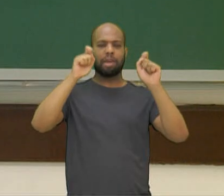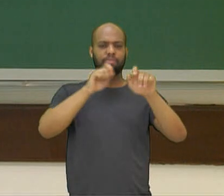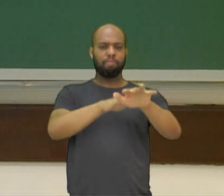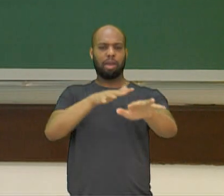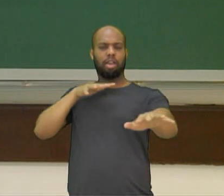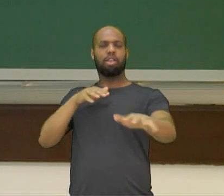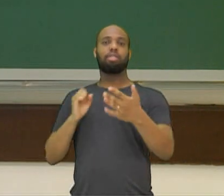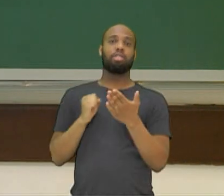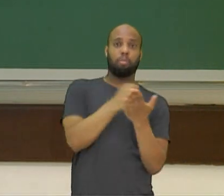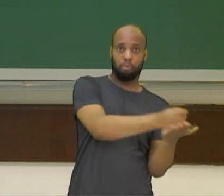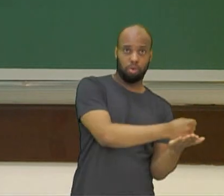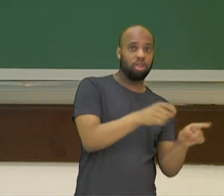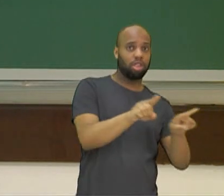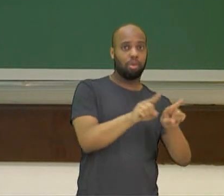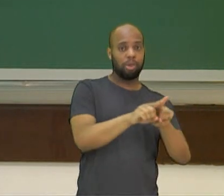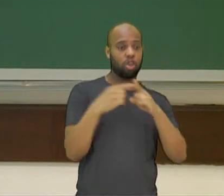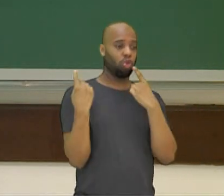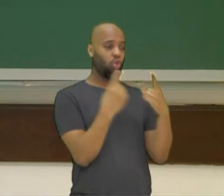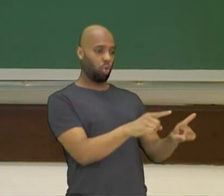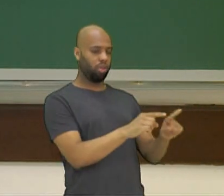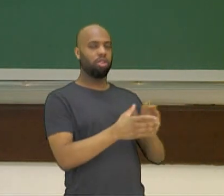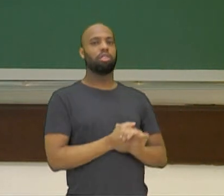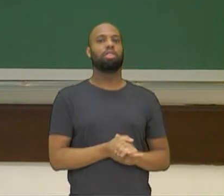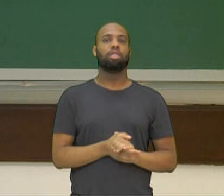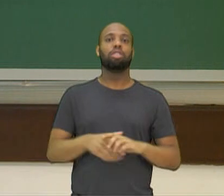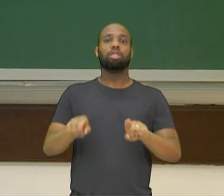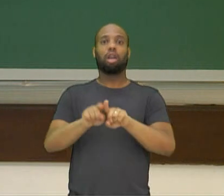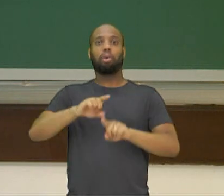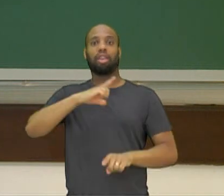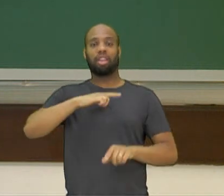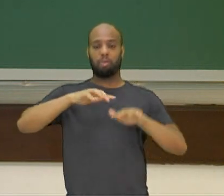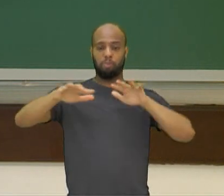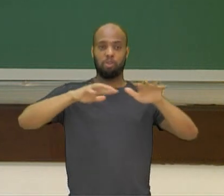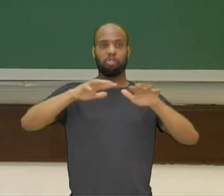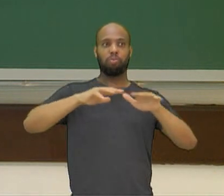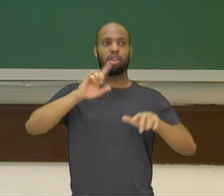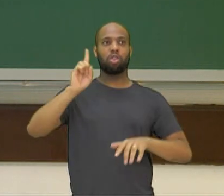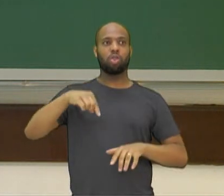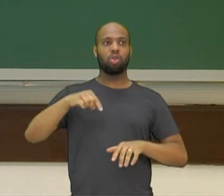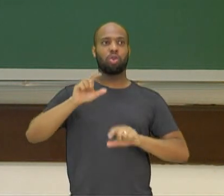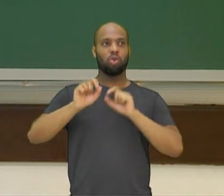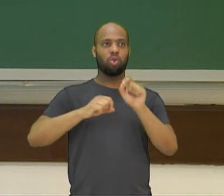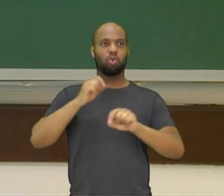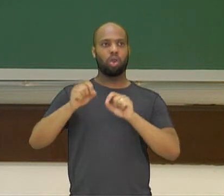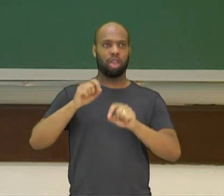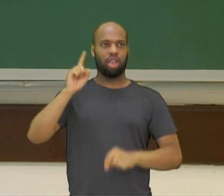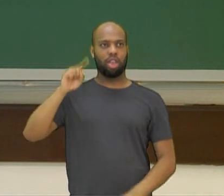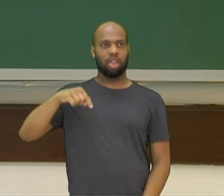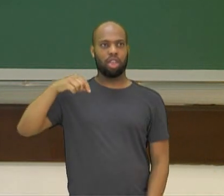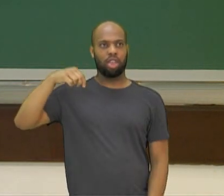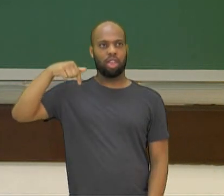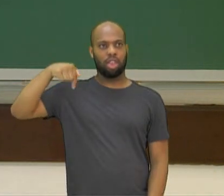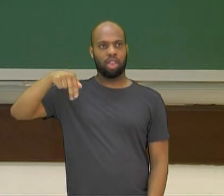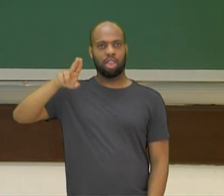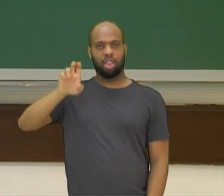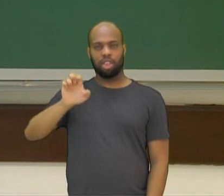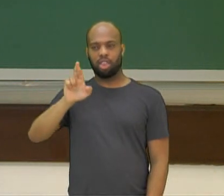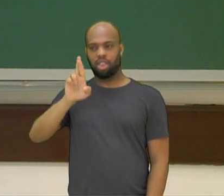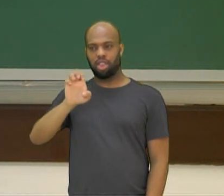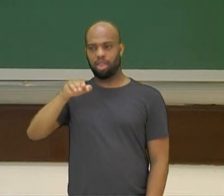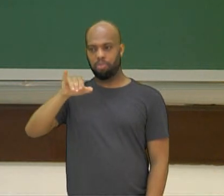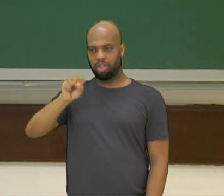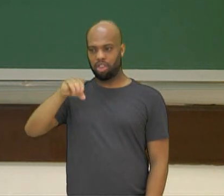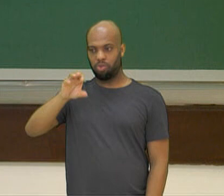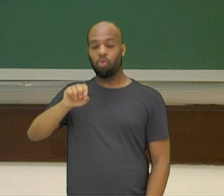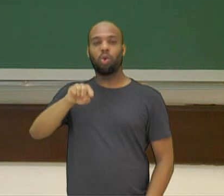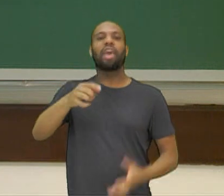dos apoiadores e dos contrários. A gente vai ter um movimento chamado como queremismo, né? Queremos Vargas. Então, a gente